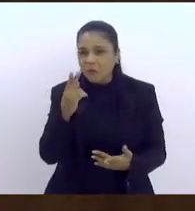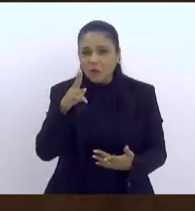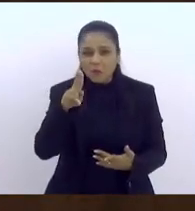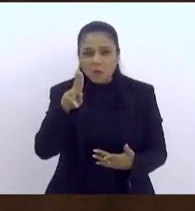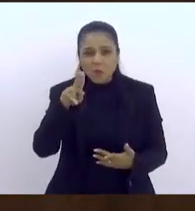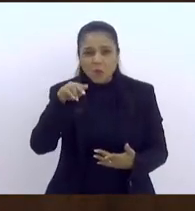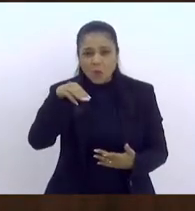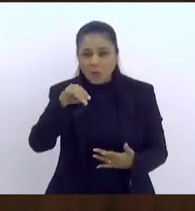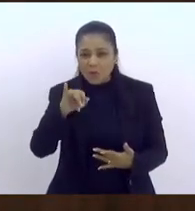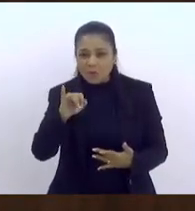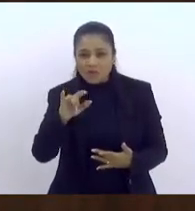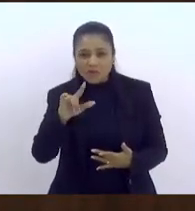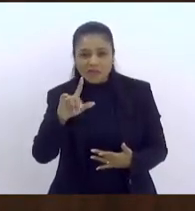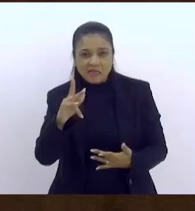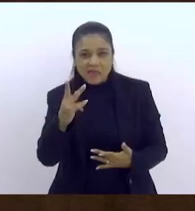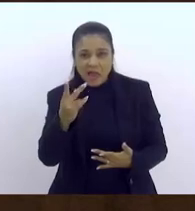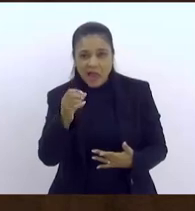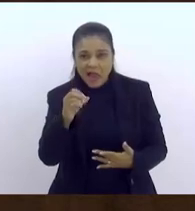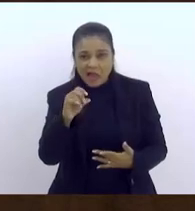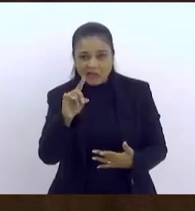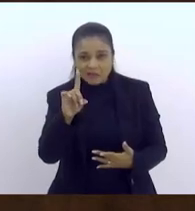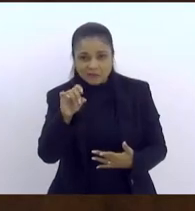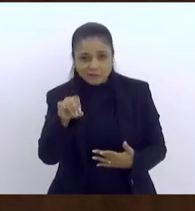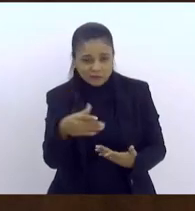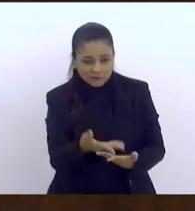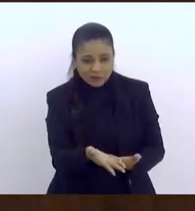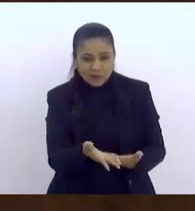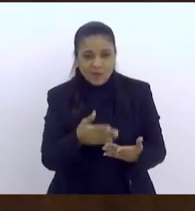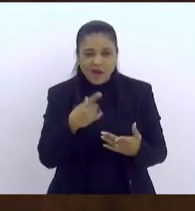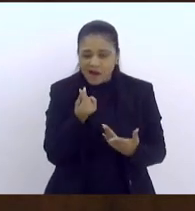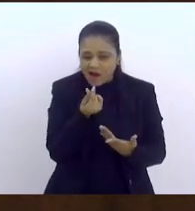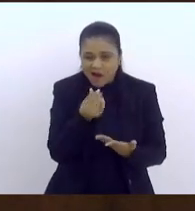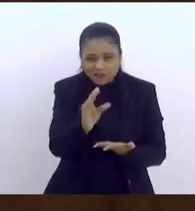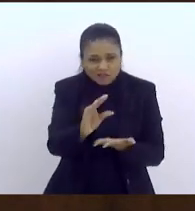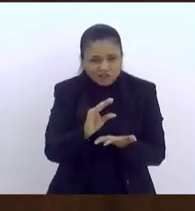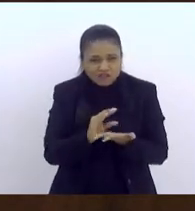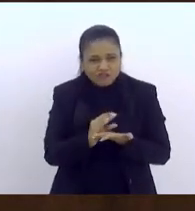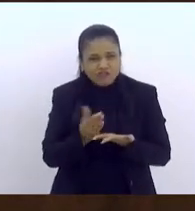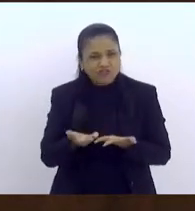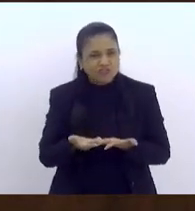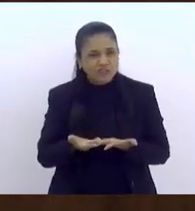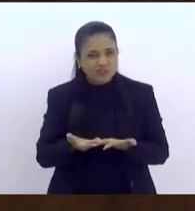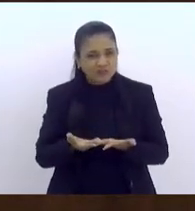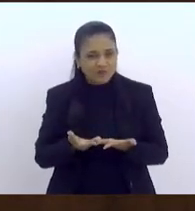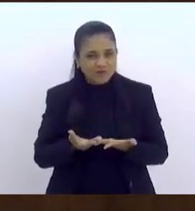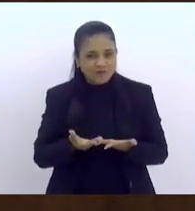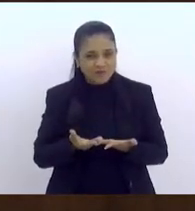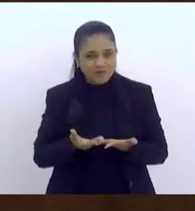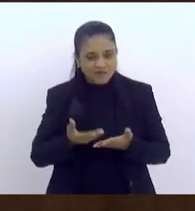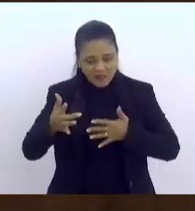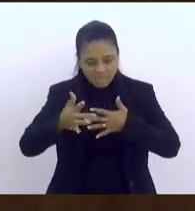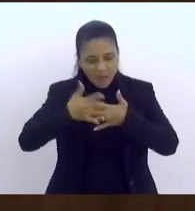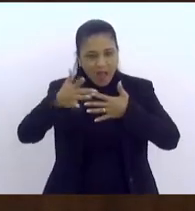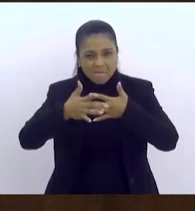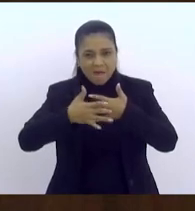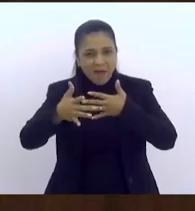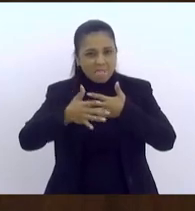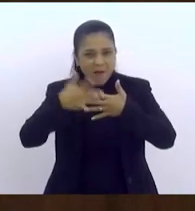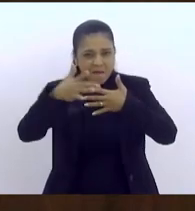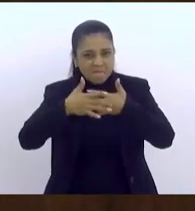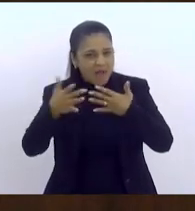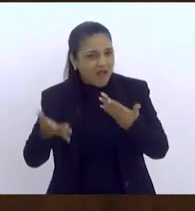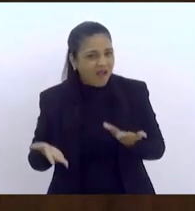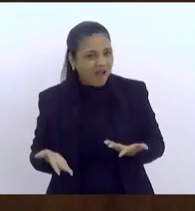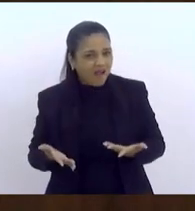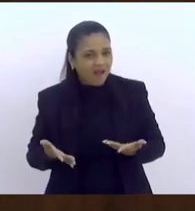para ganhar like e para ganhar dinheiro. Então, nós apresentamos aqui no âmbito da Assembleia